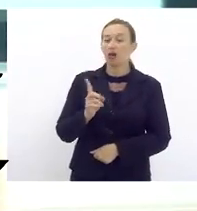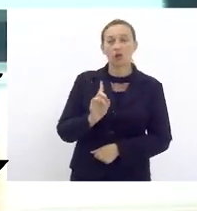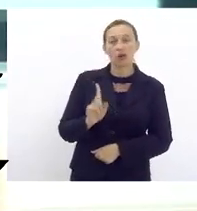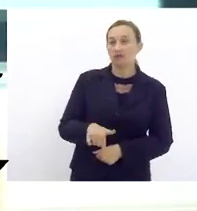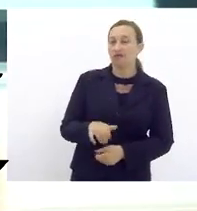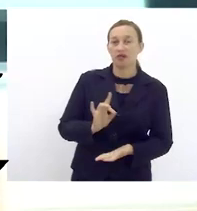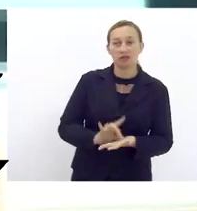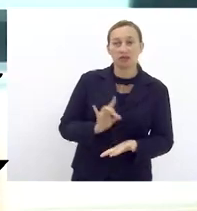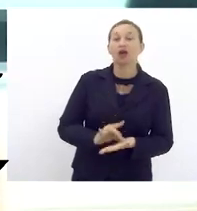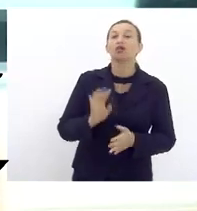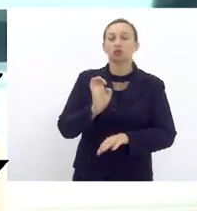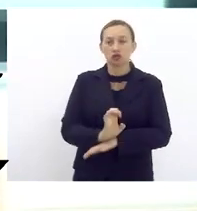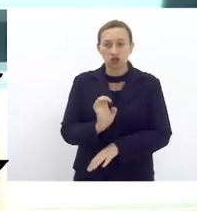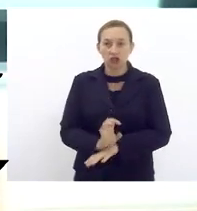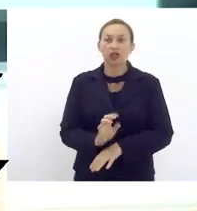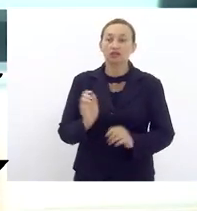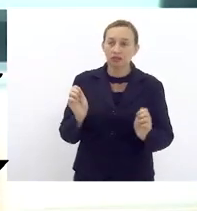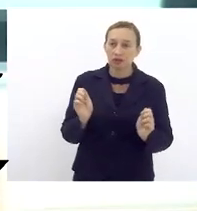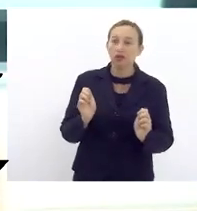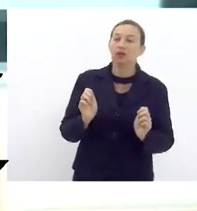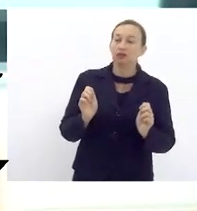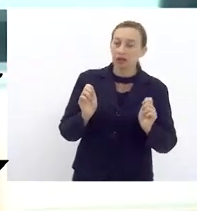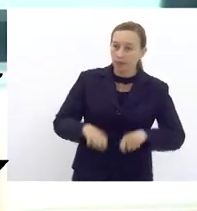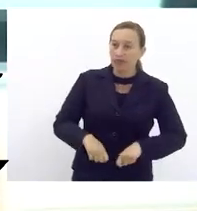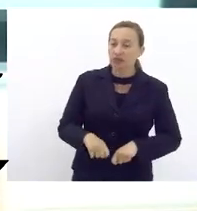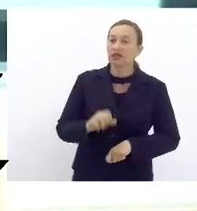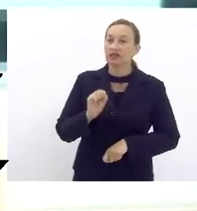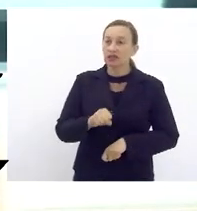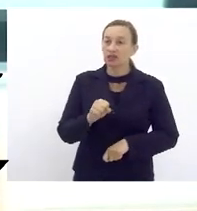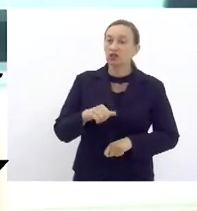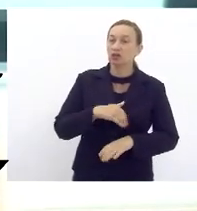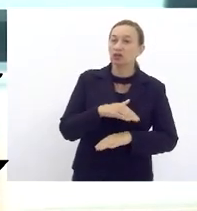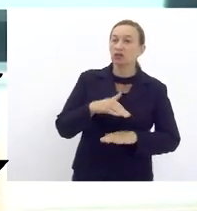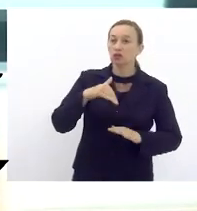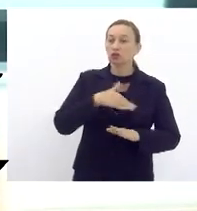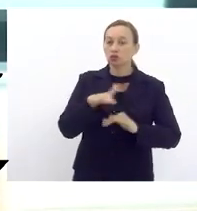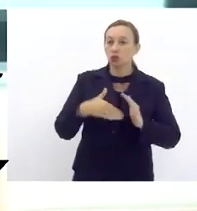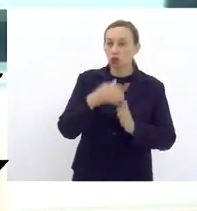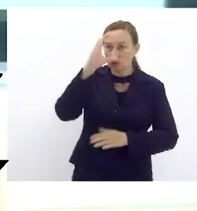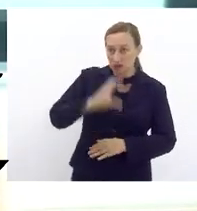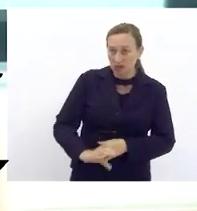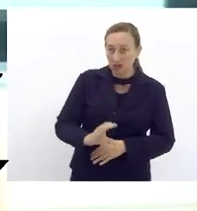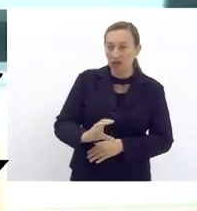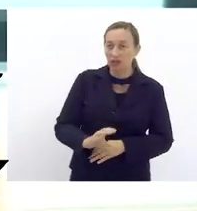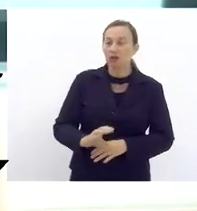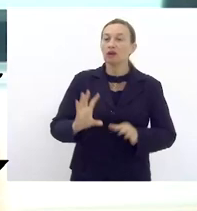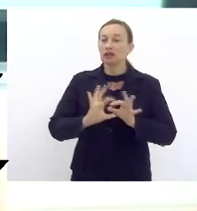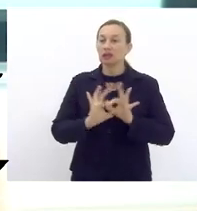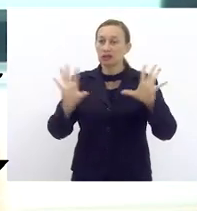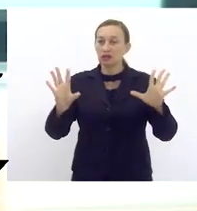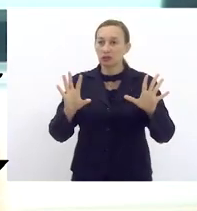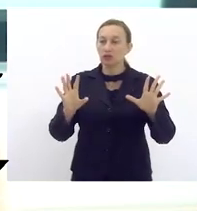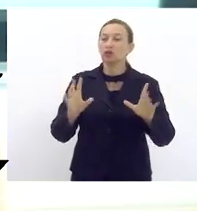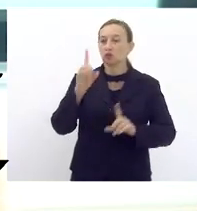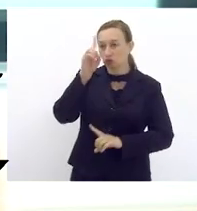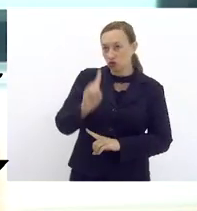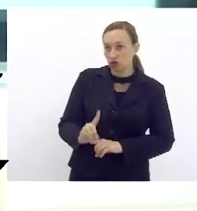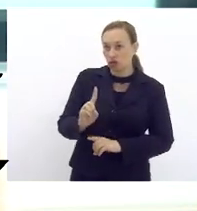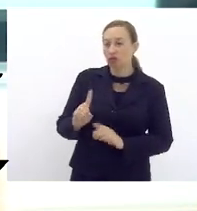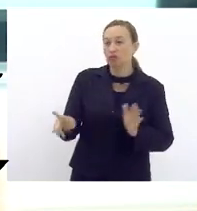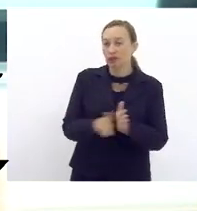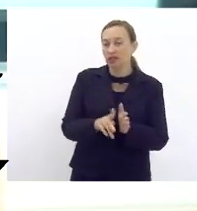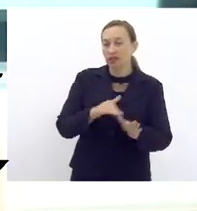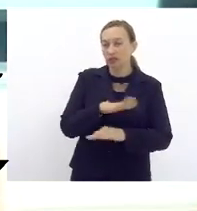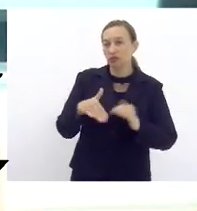verdade isso o Estado tem condição e ele tem que fazer cumprir porque todos somos cidadãos e numa democracia esse direito é